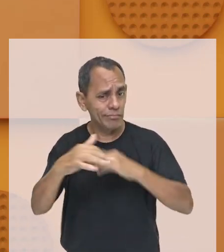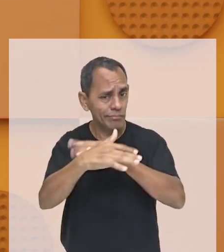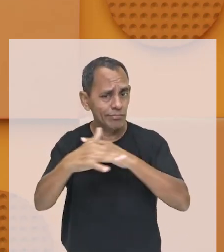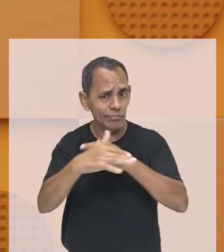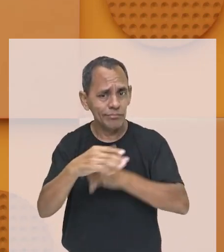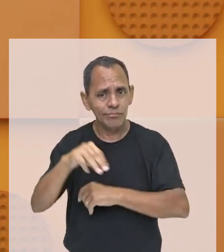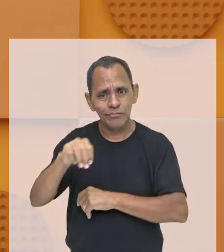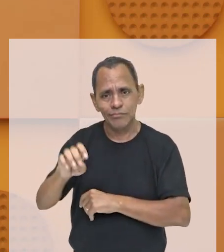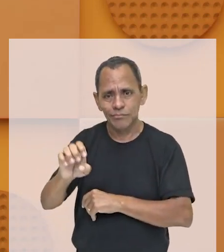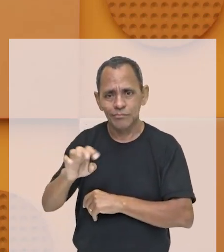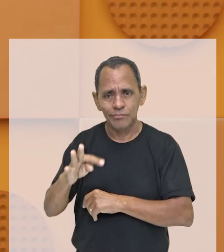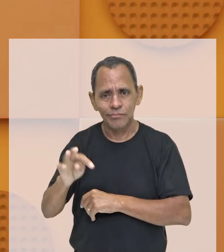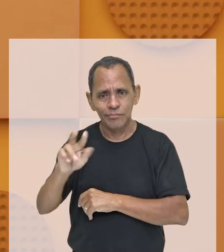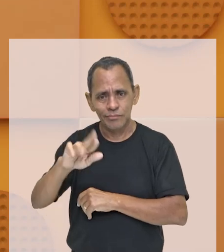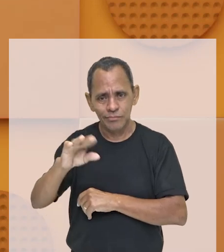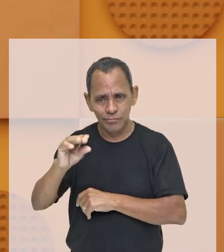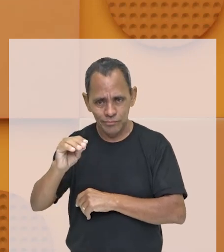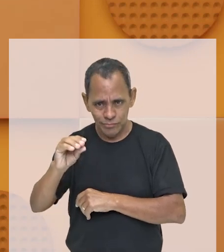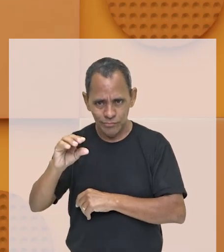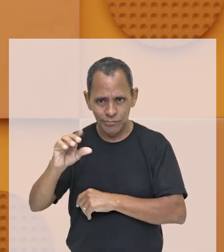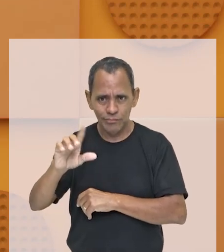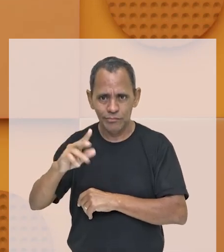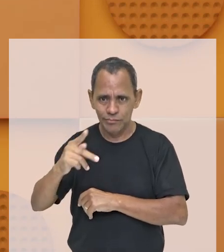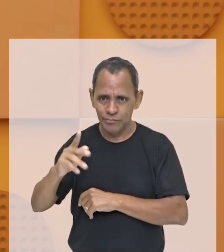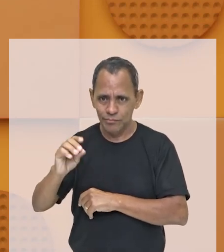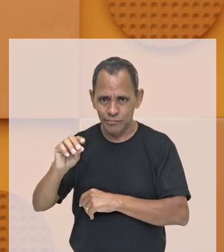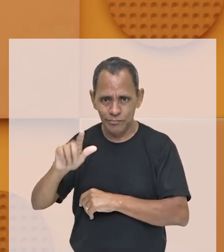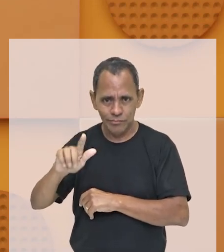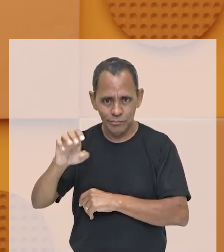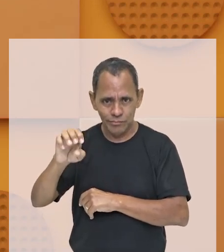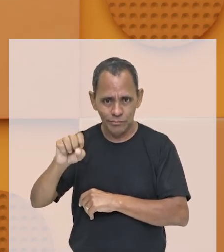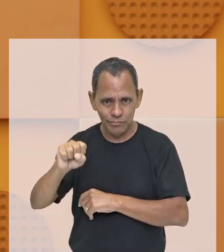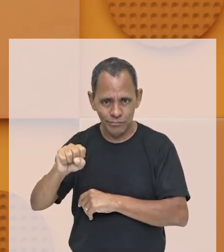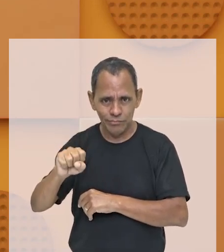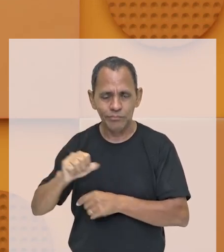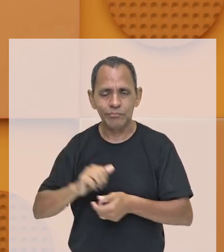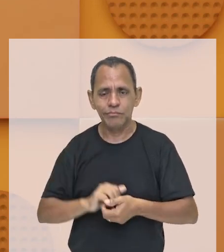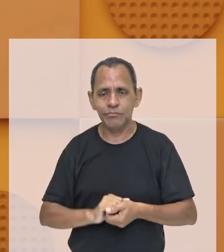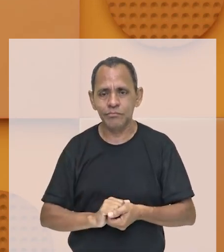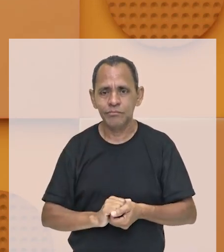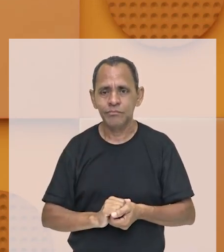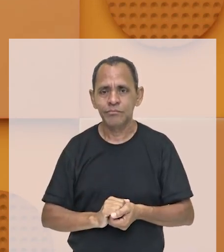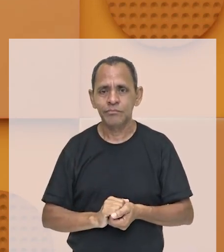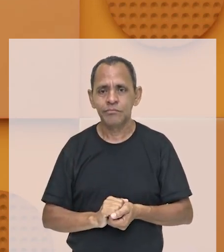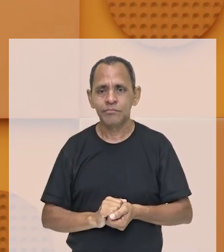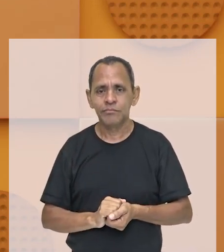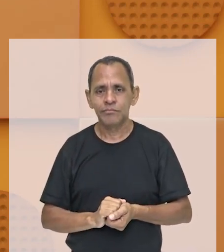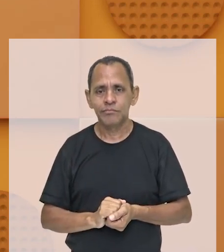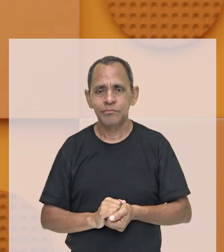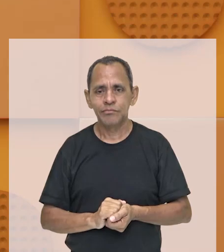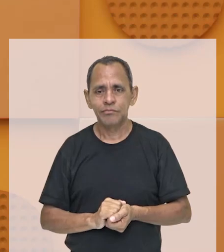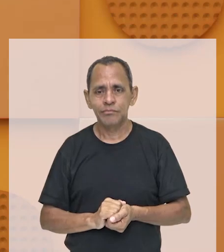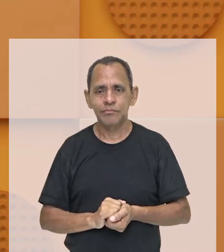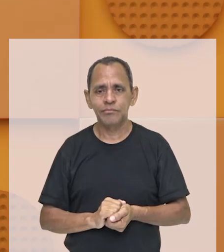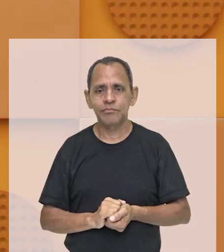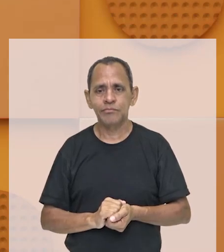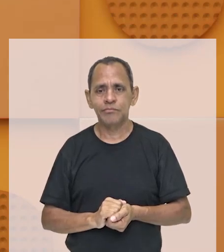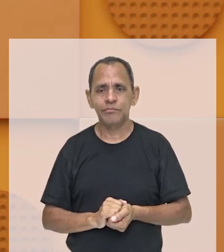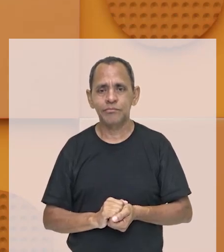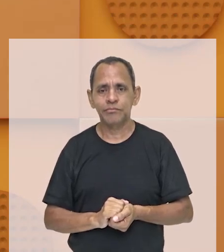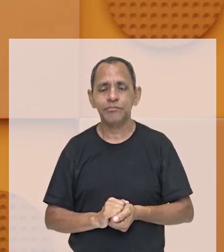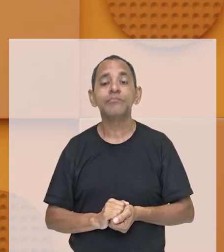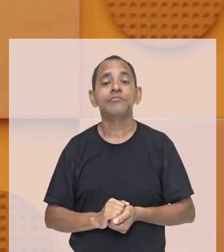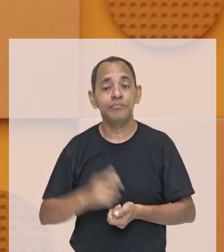metrópoles, megalópolis, né, sobre megacidades, sobre cidades globais. Nós temos ali então em Istambul, que está